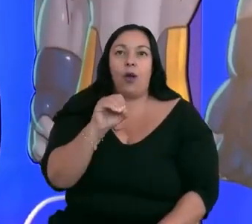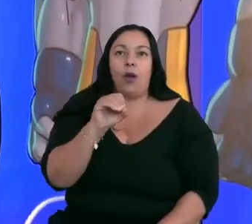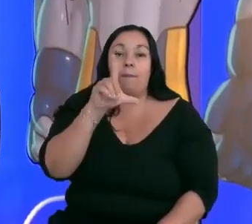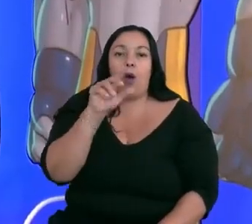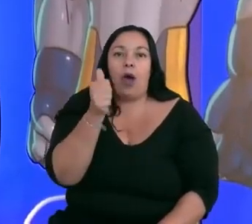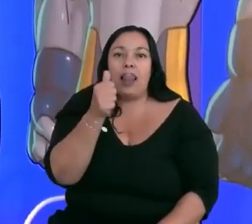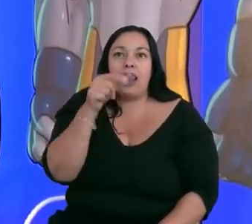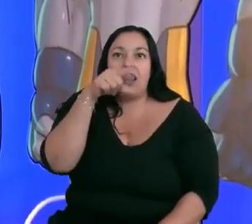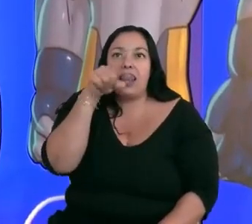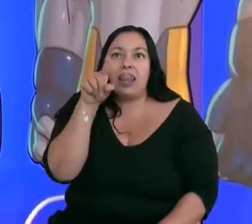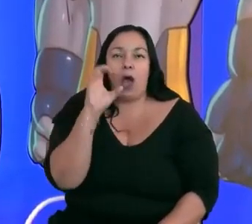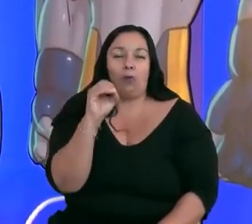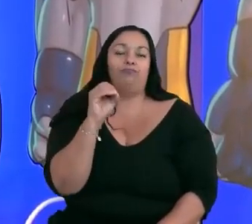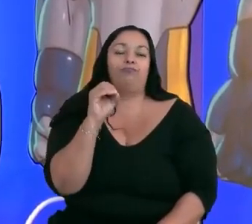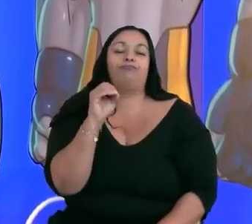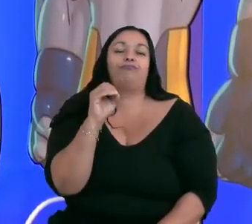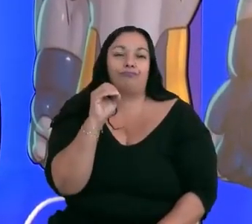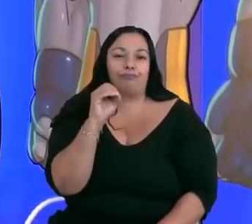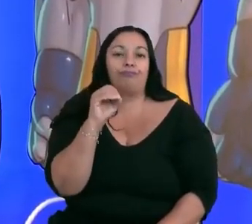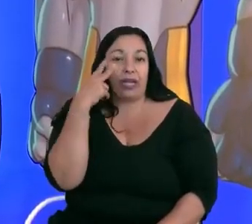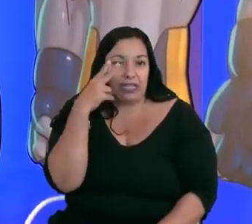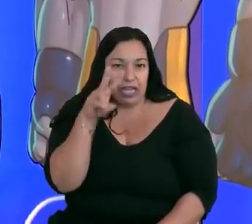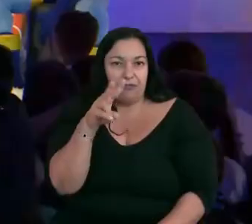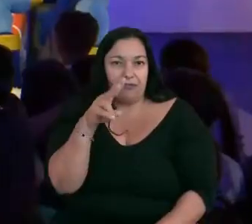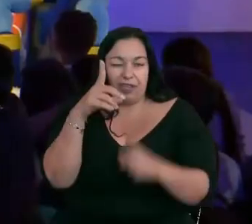não. Vocês já viram a foto do bolhão?